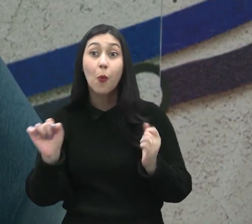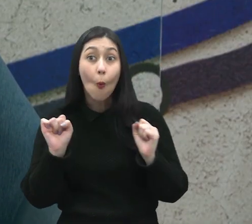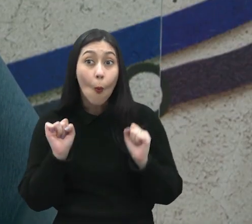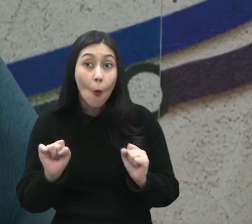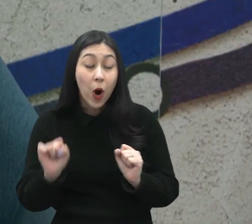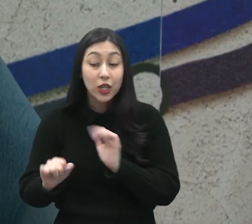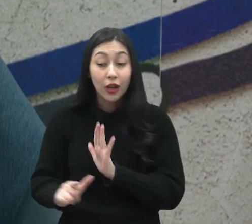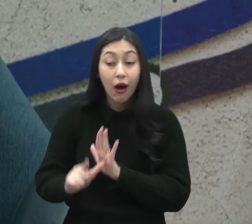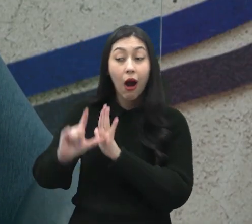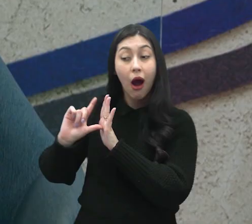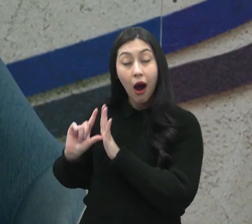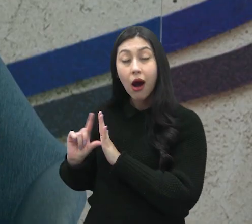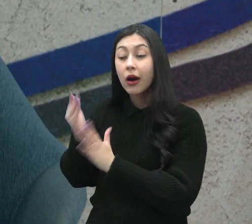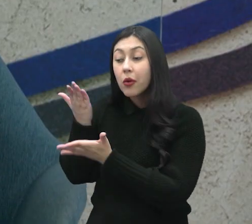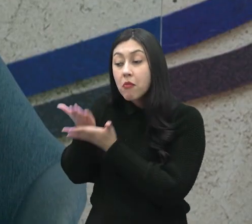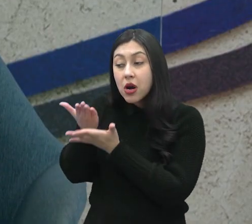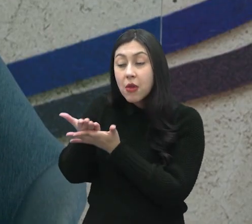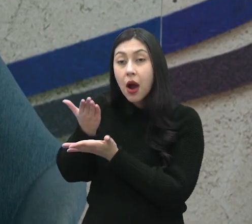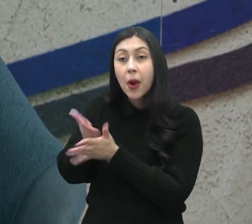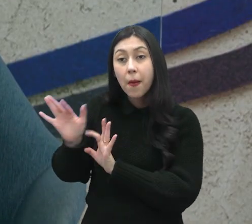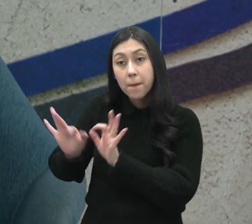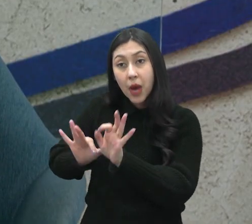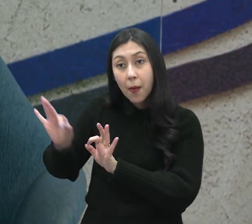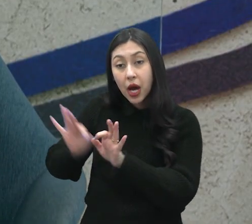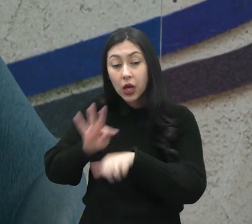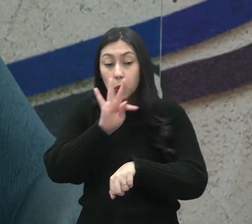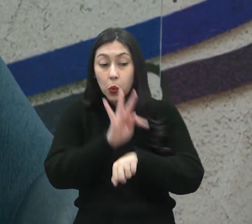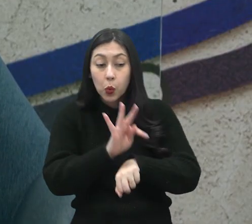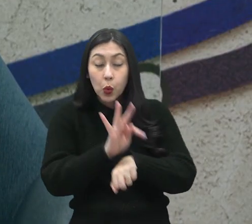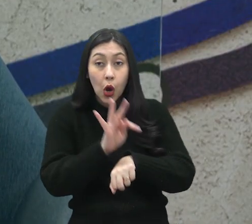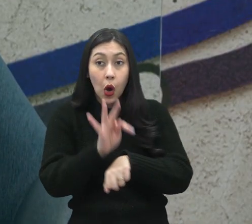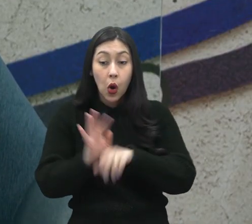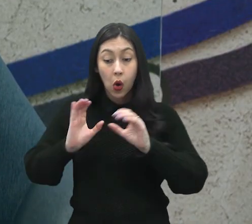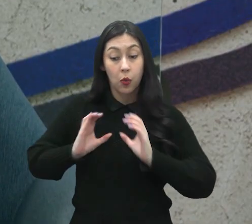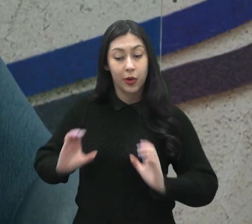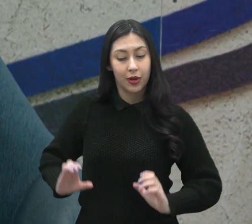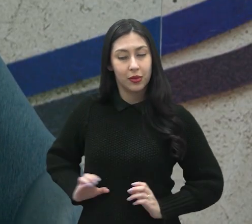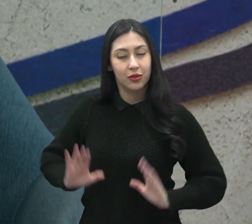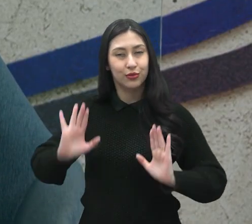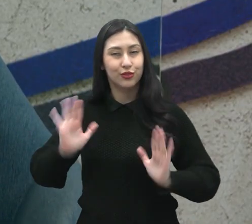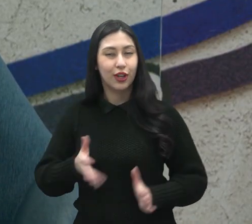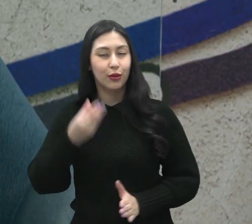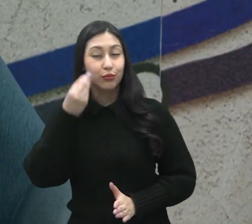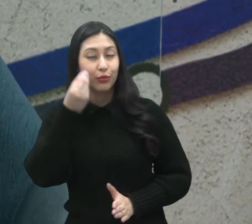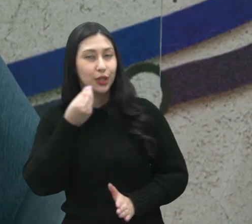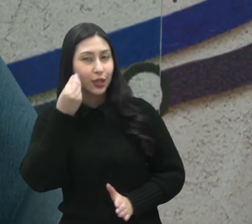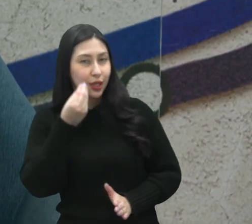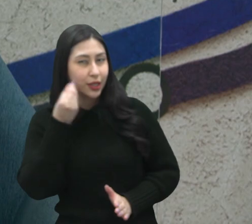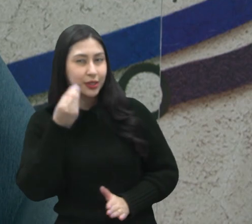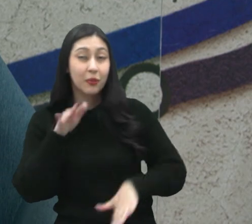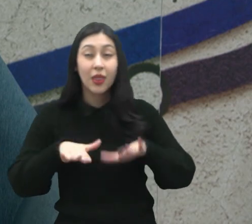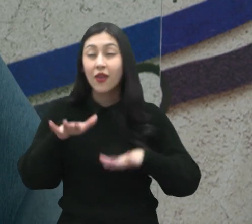isso tecnicamente, de forma comportamental e já sentando um pouco nessa cadeira, né? Oferecendo um